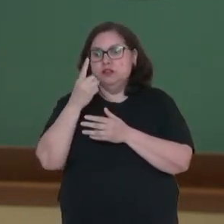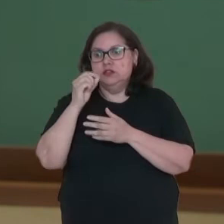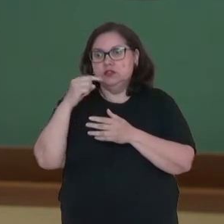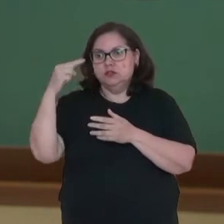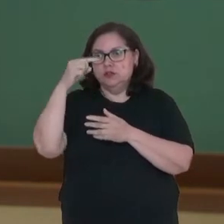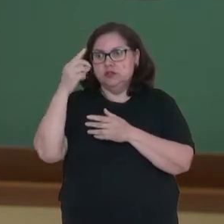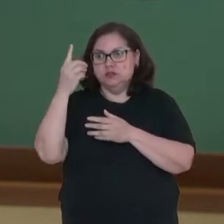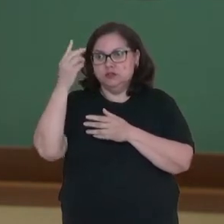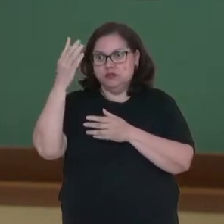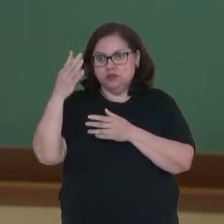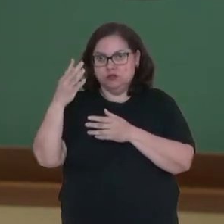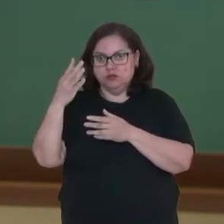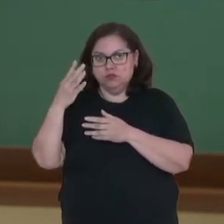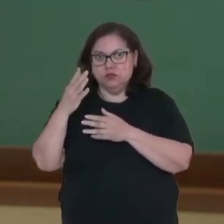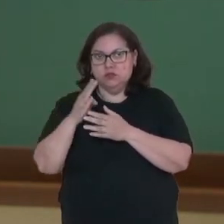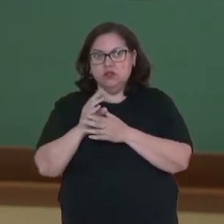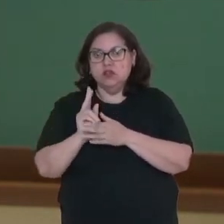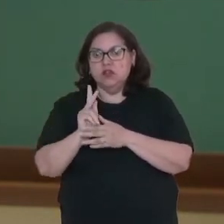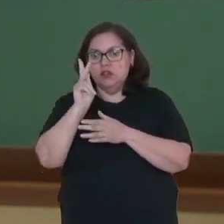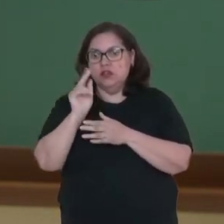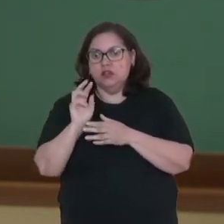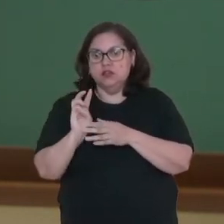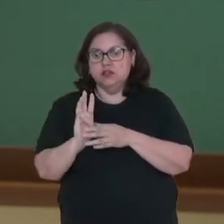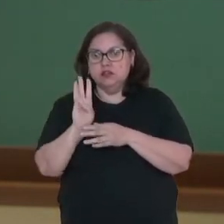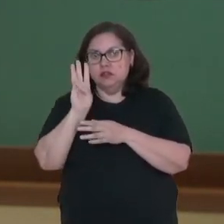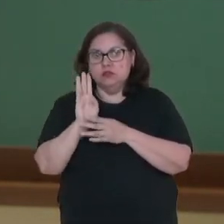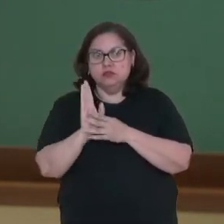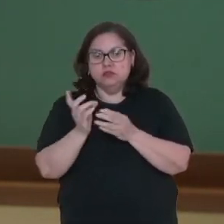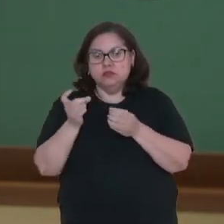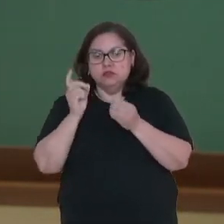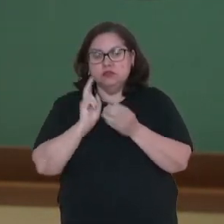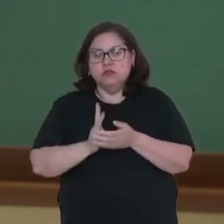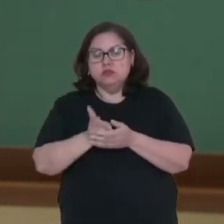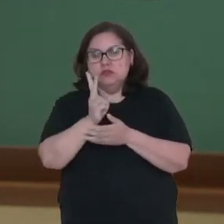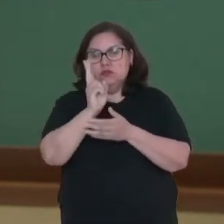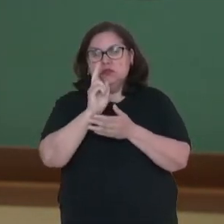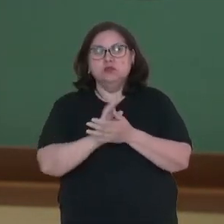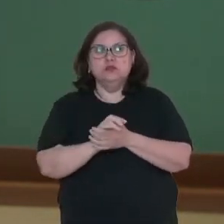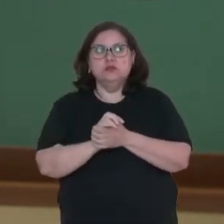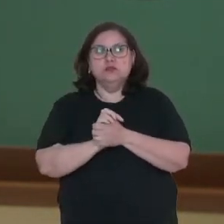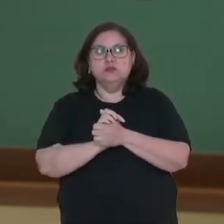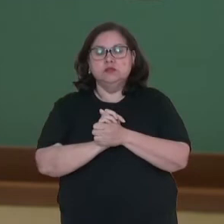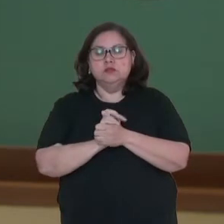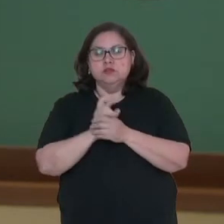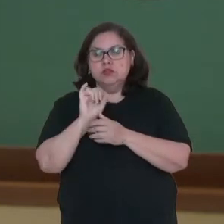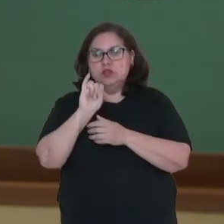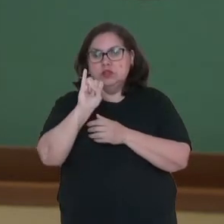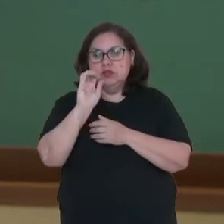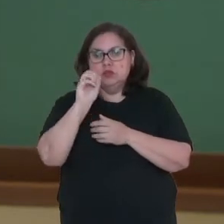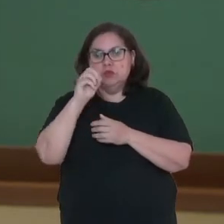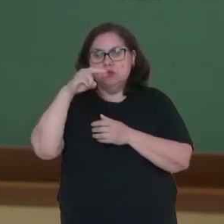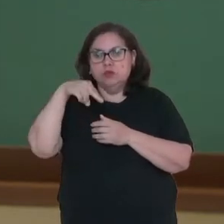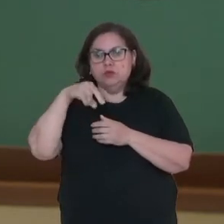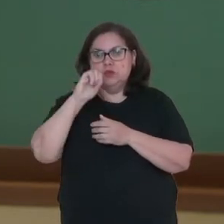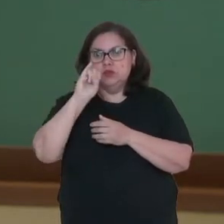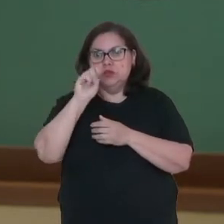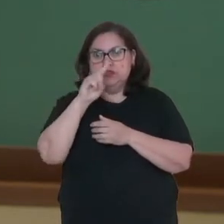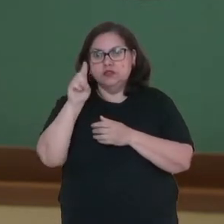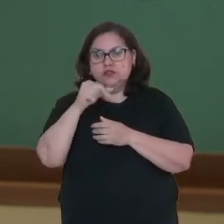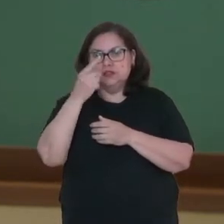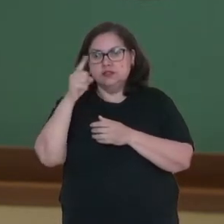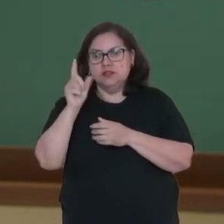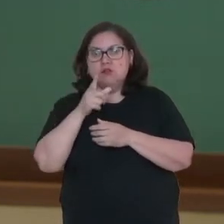a -14 é o Kw, a constante de ionização